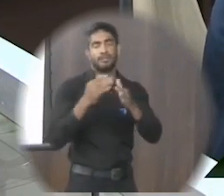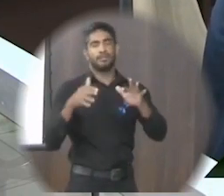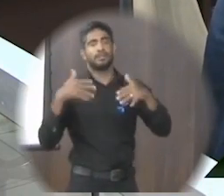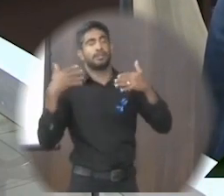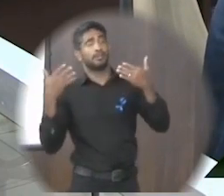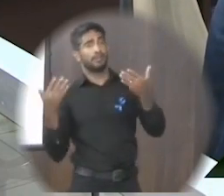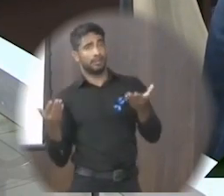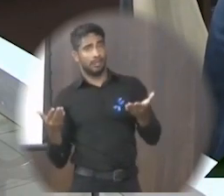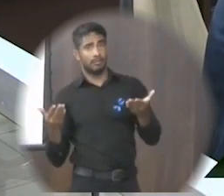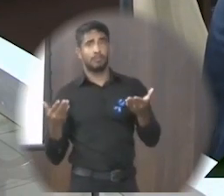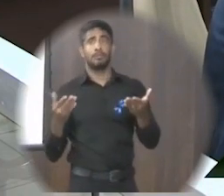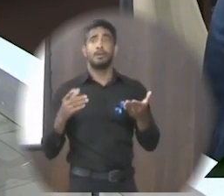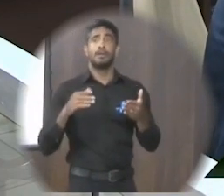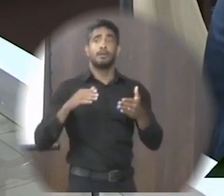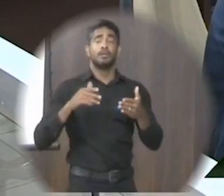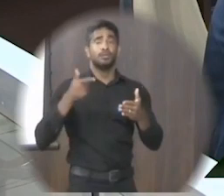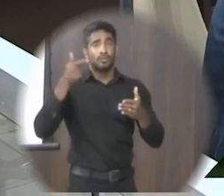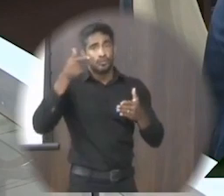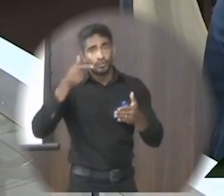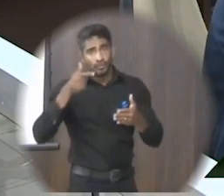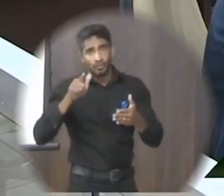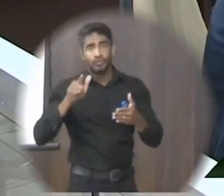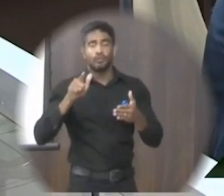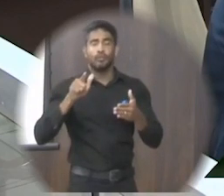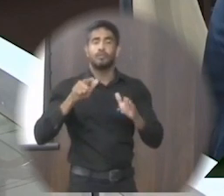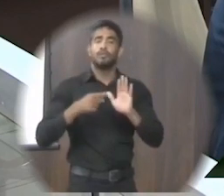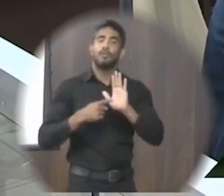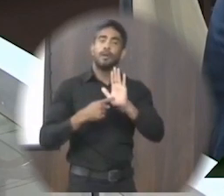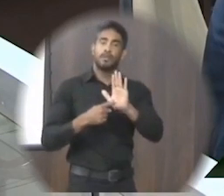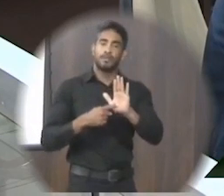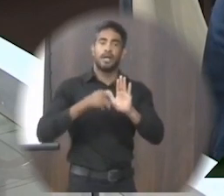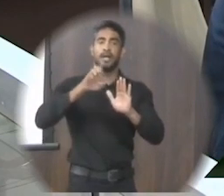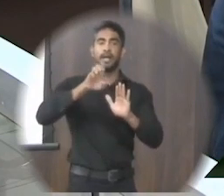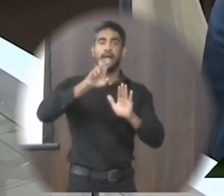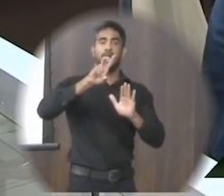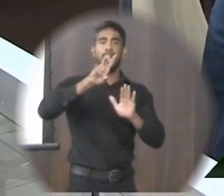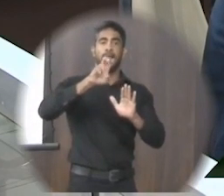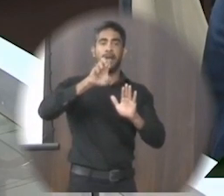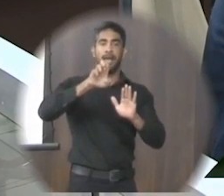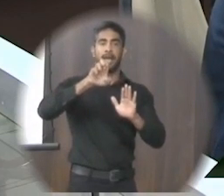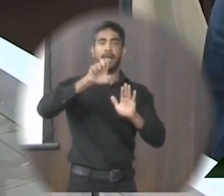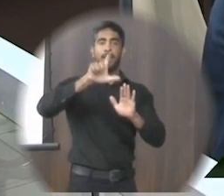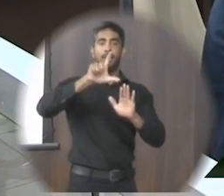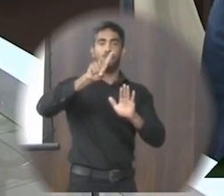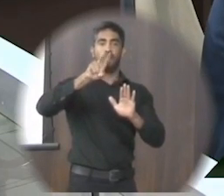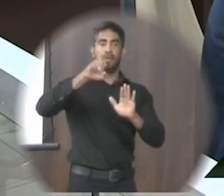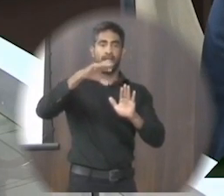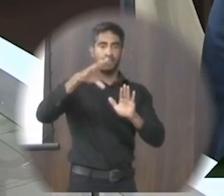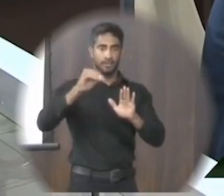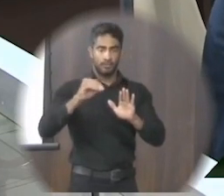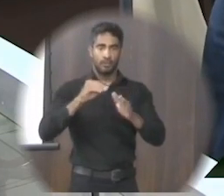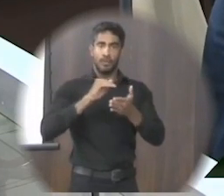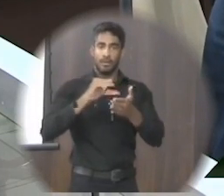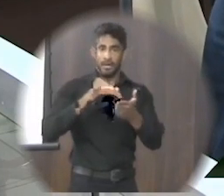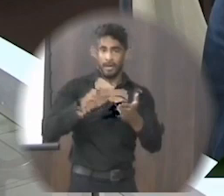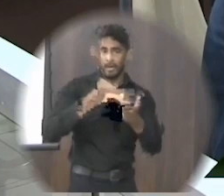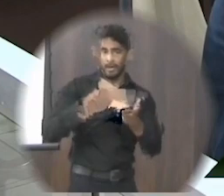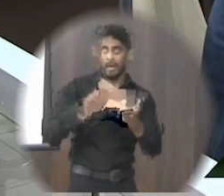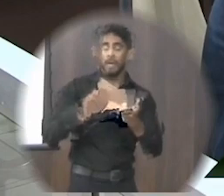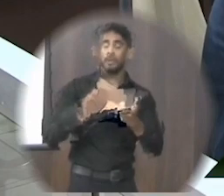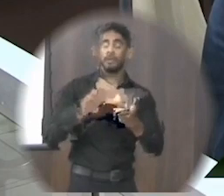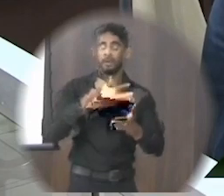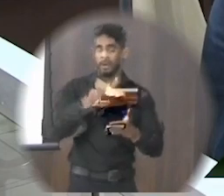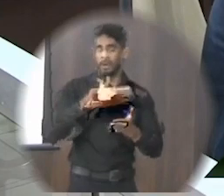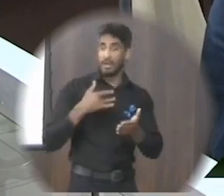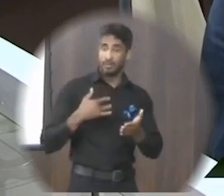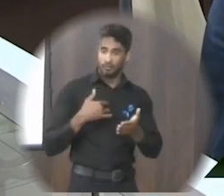forma, mais uma vez, parabenizar o Elvércio, o secretário de Saúde, pelo excelente serviço prestado,